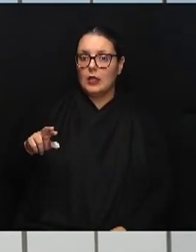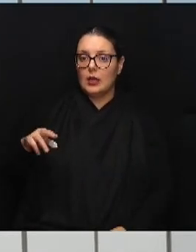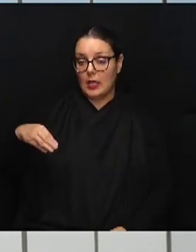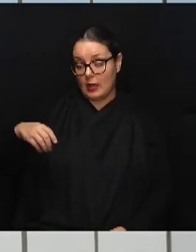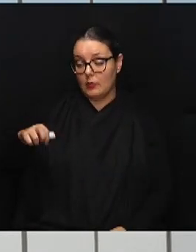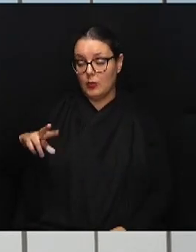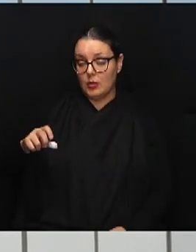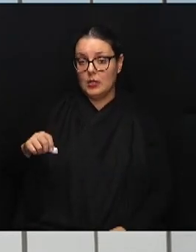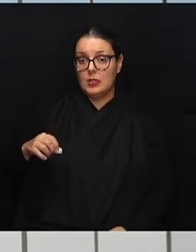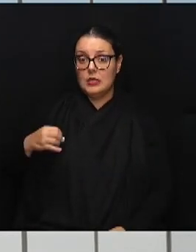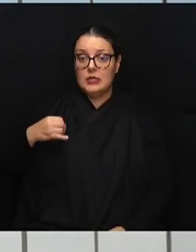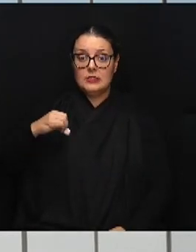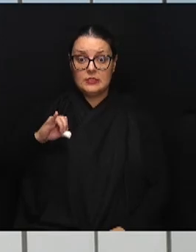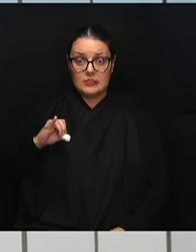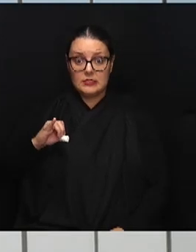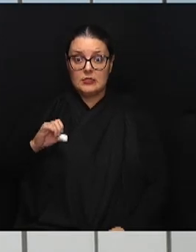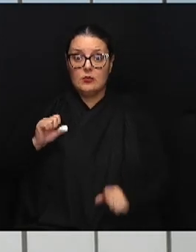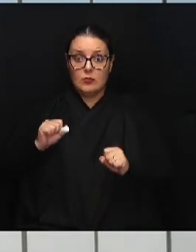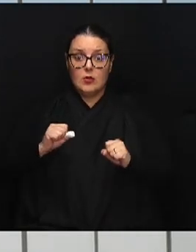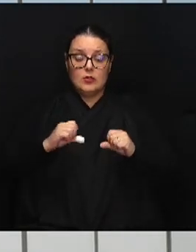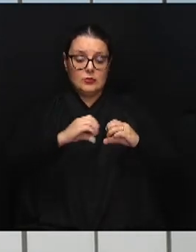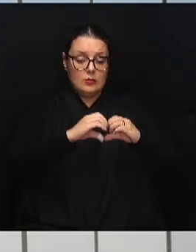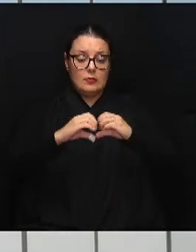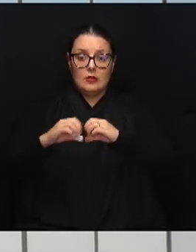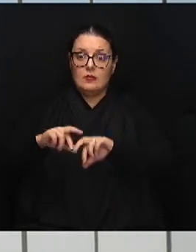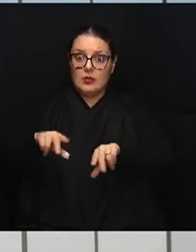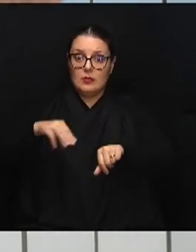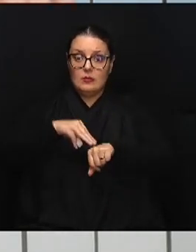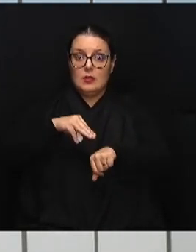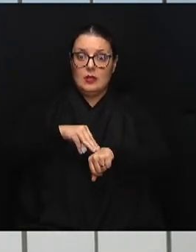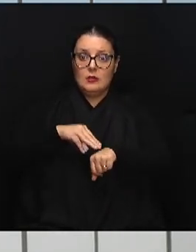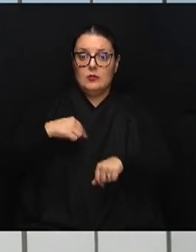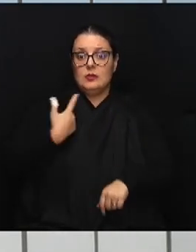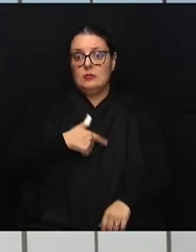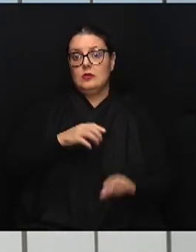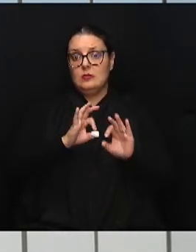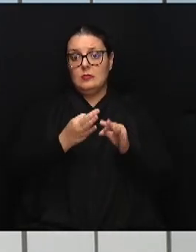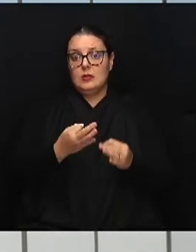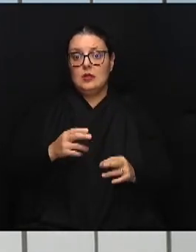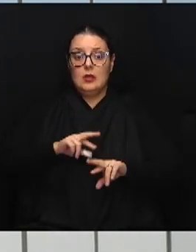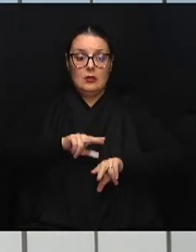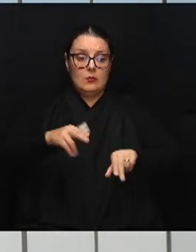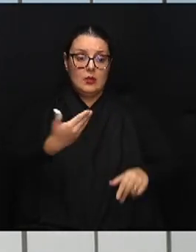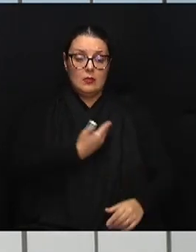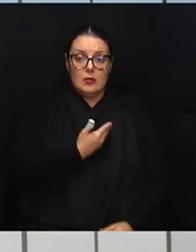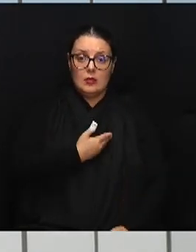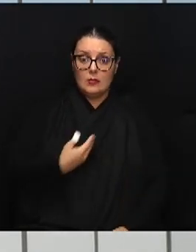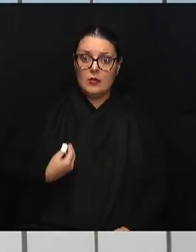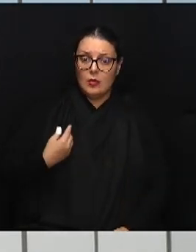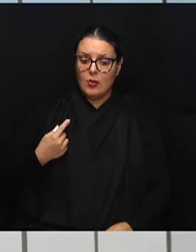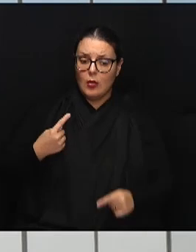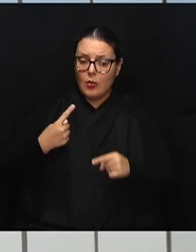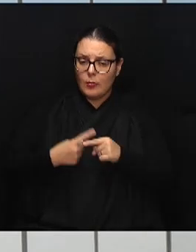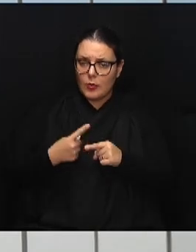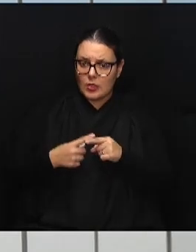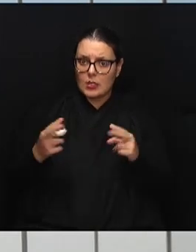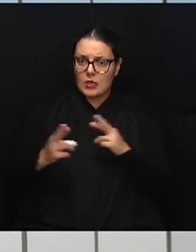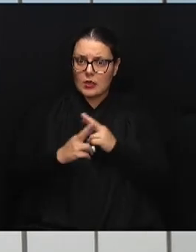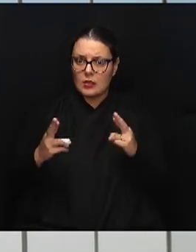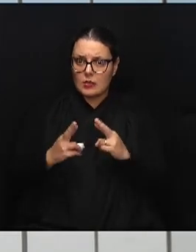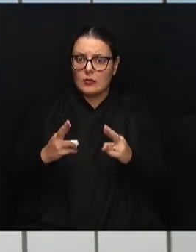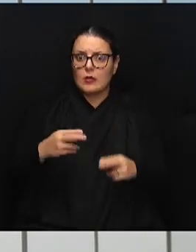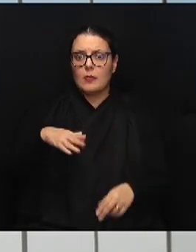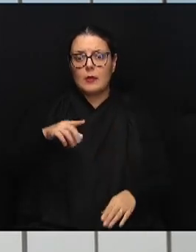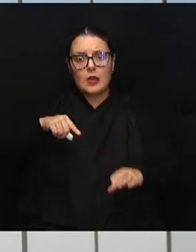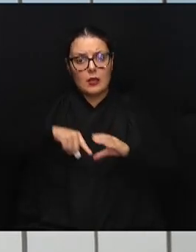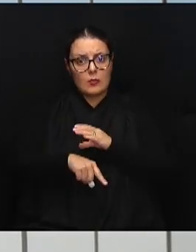amar vários membros da minha família, se eu posso amar vários amigos que eu tenho na vida, por que que na relação mais